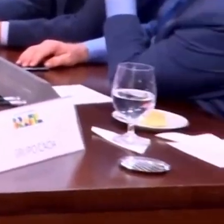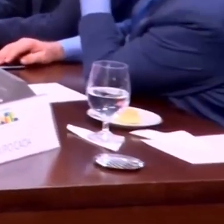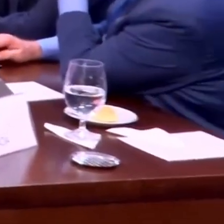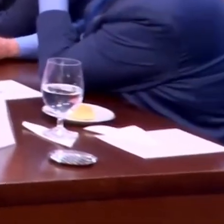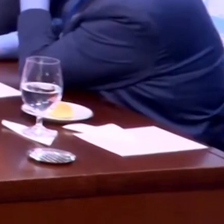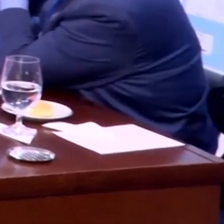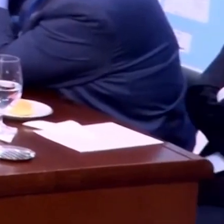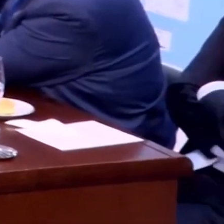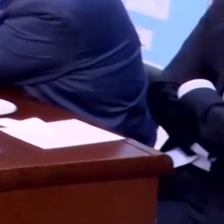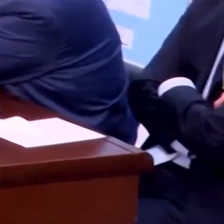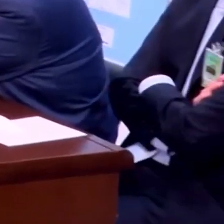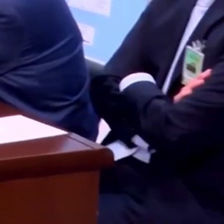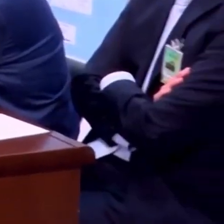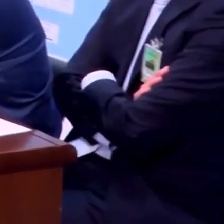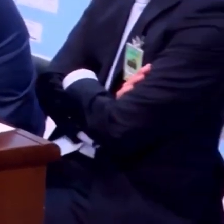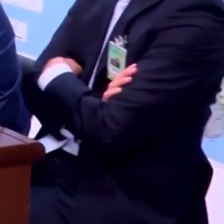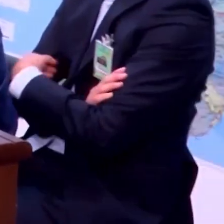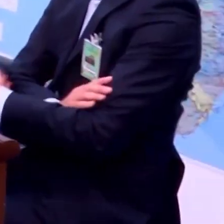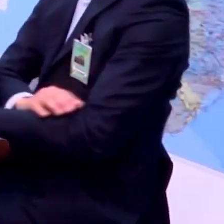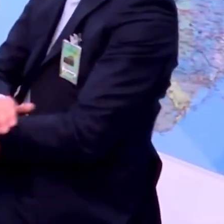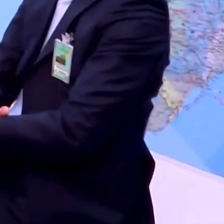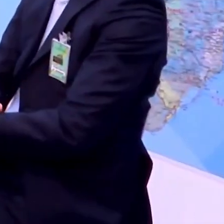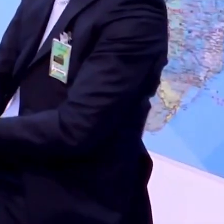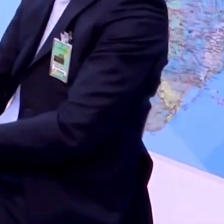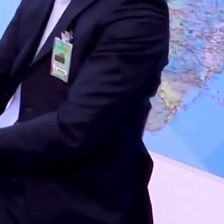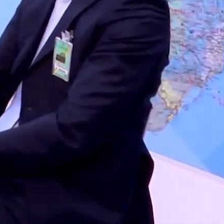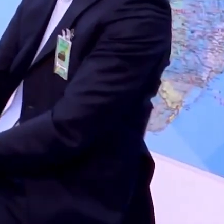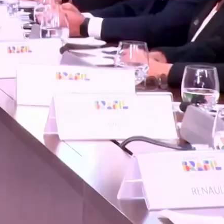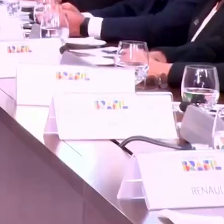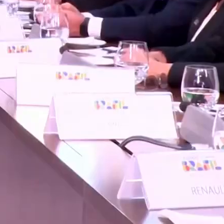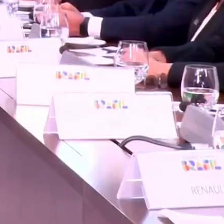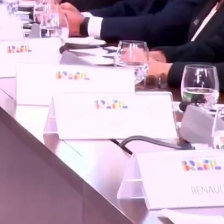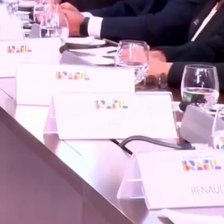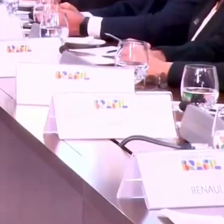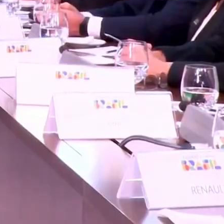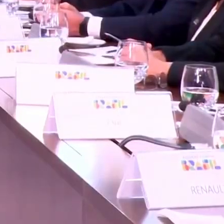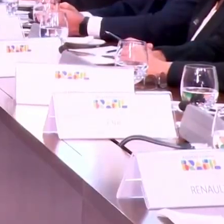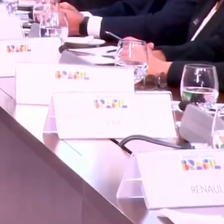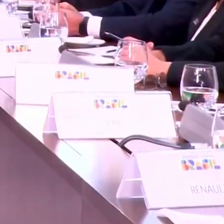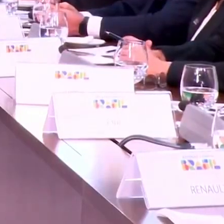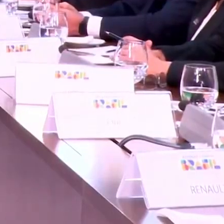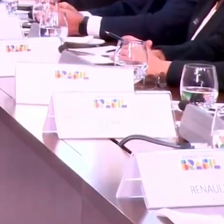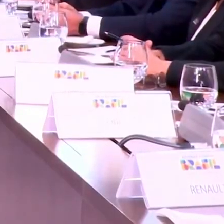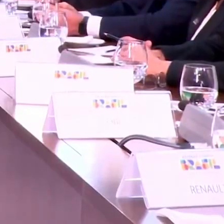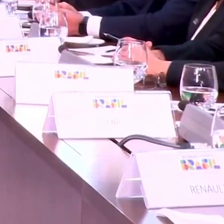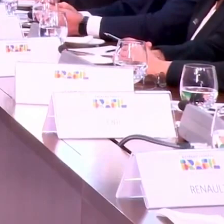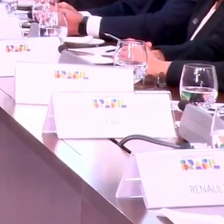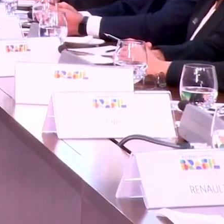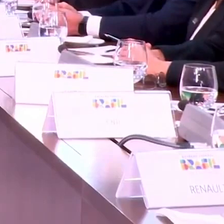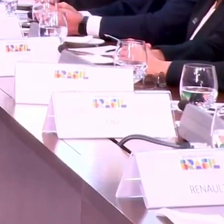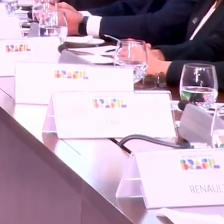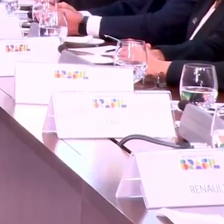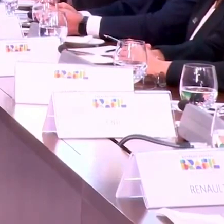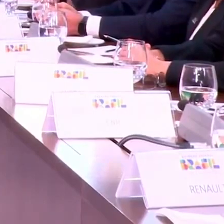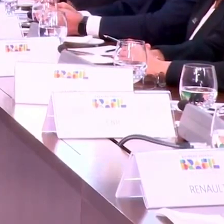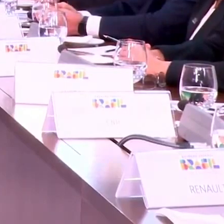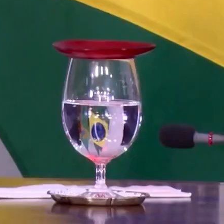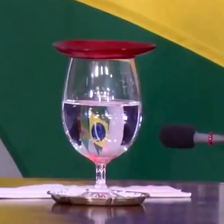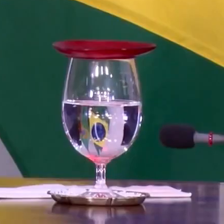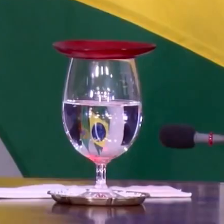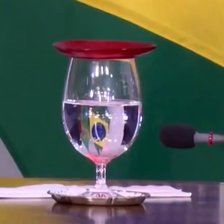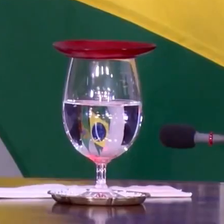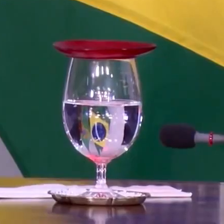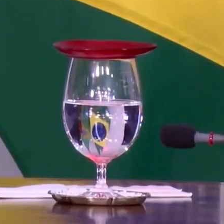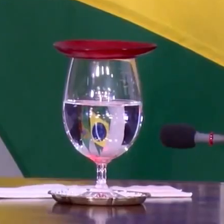setor automotivo, nesta quinta-feira. Ficou decidido que a redução do preço do carro popular irá acontecer com a diminuição de